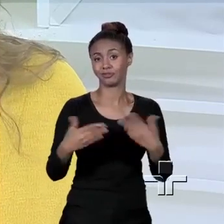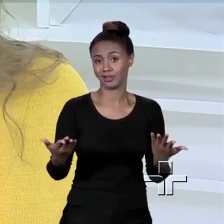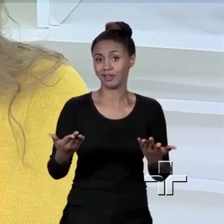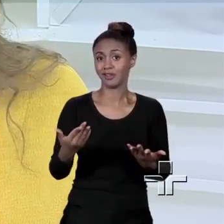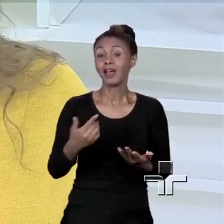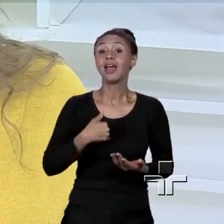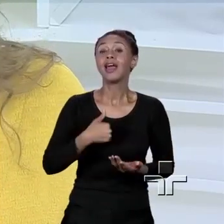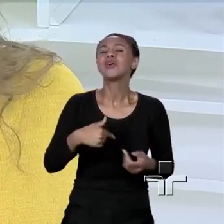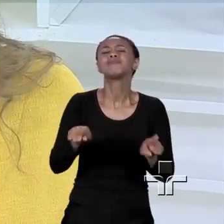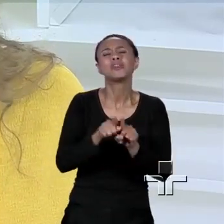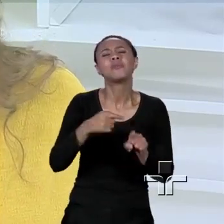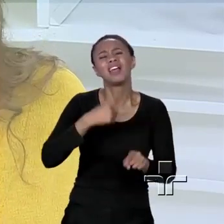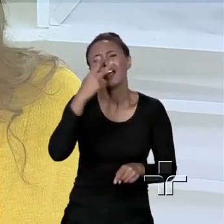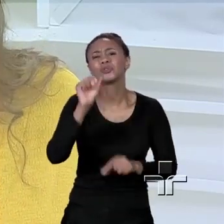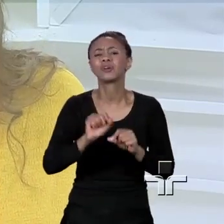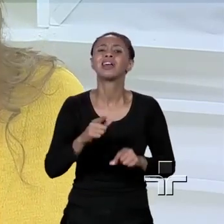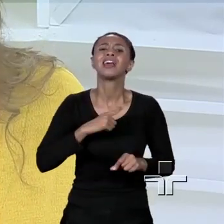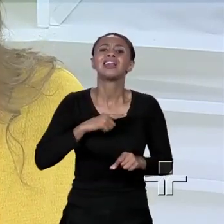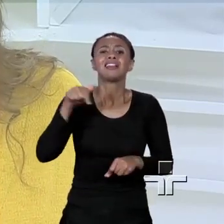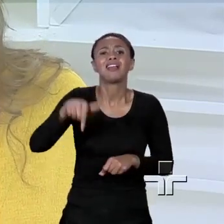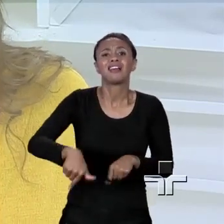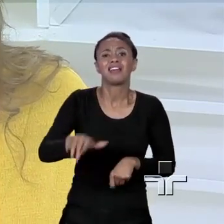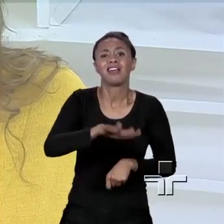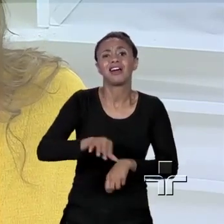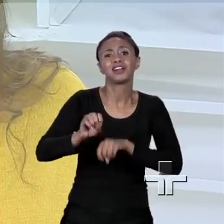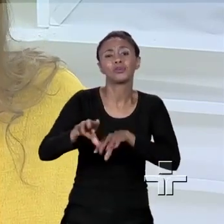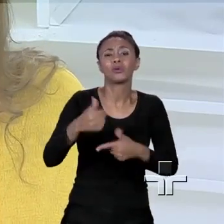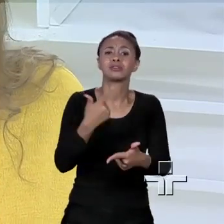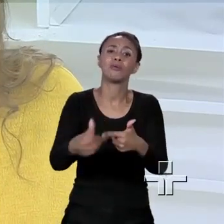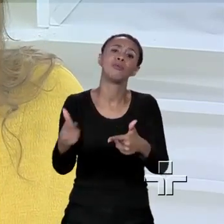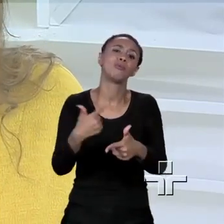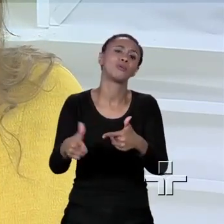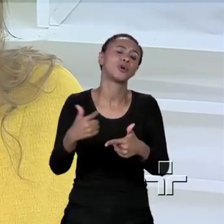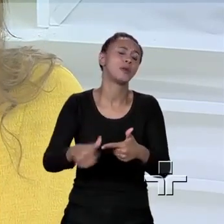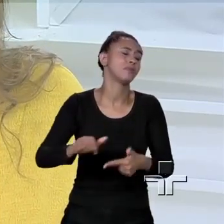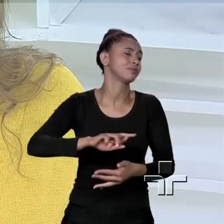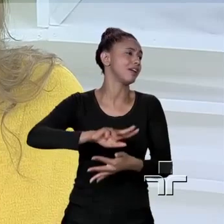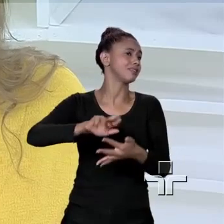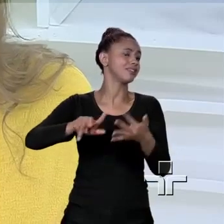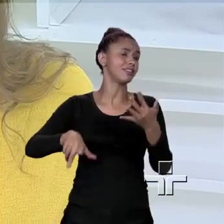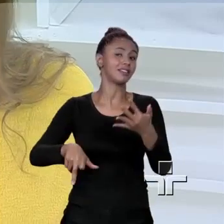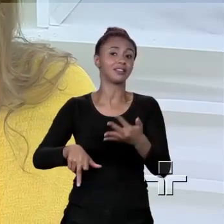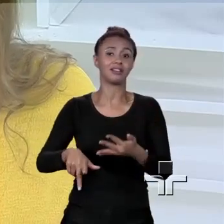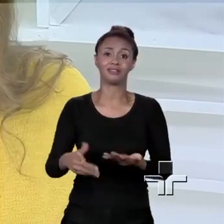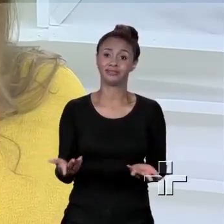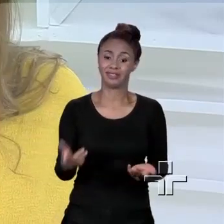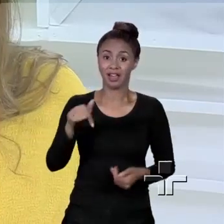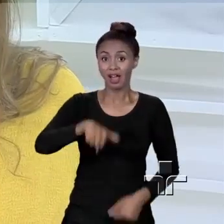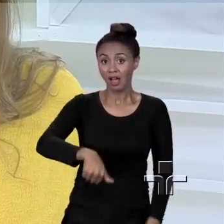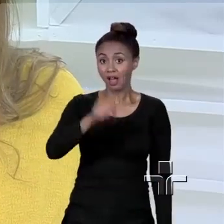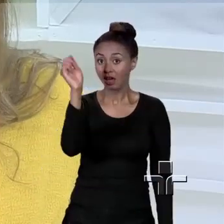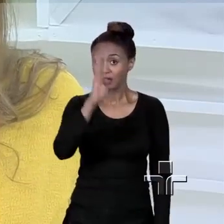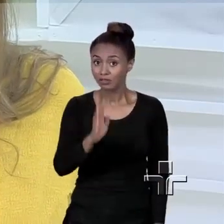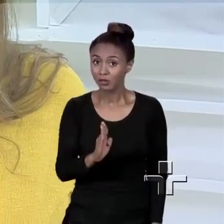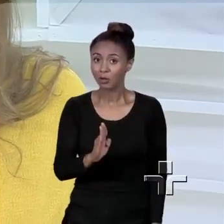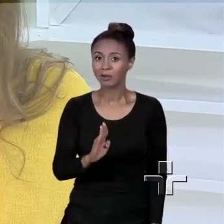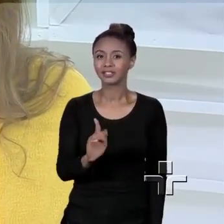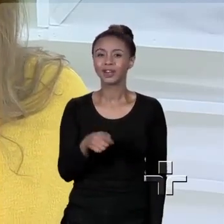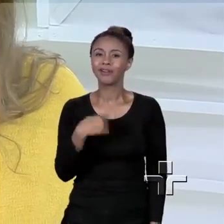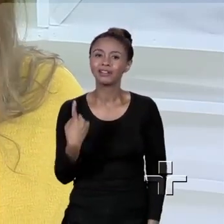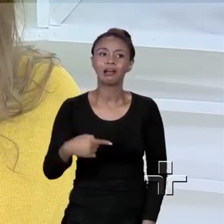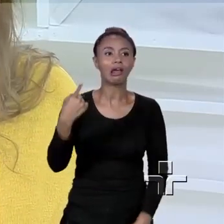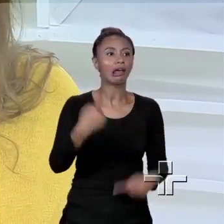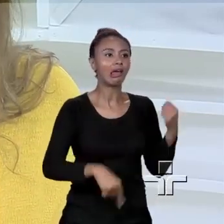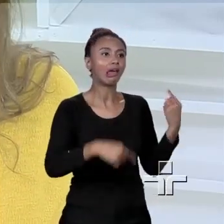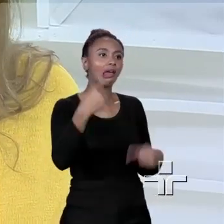Thaís? Que a gente tem problemas tão mais importantes na educação, que eu acho que é o maior gargalo brasileiro, né? Enquanto a gente discute escola